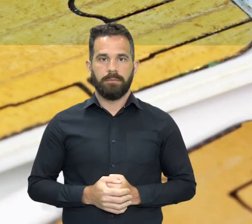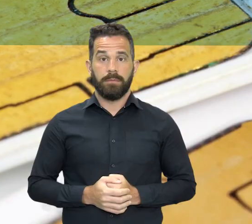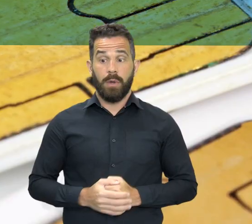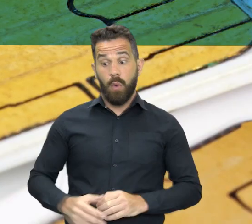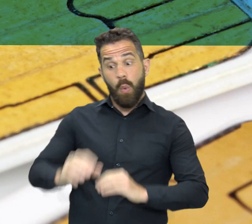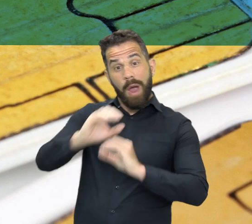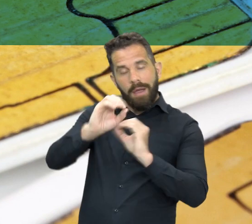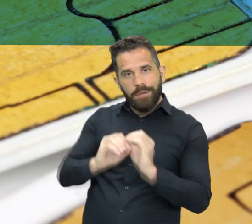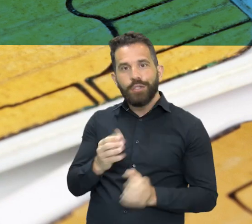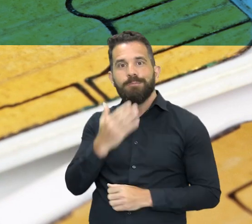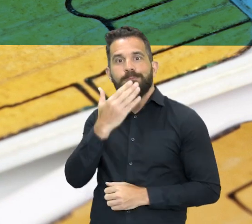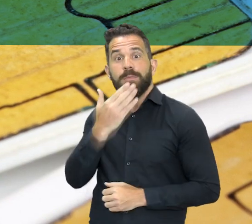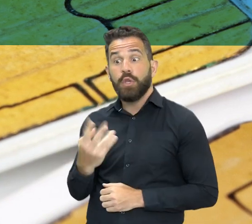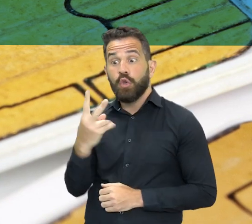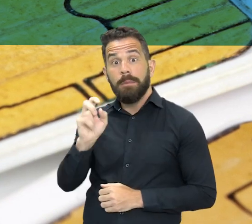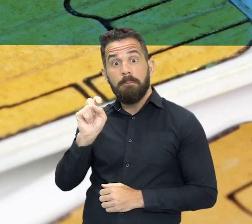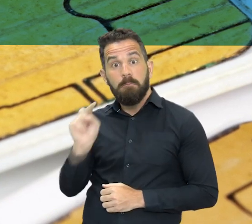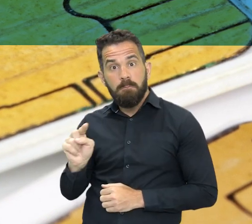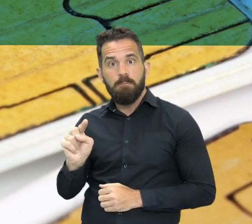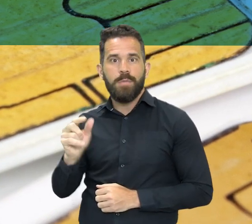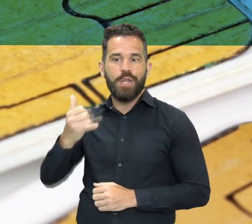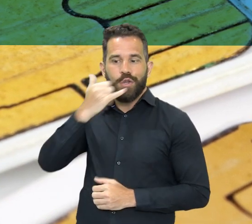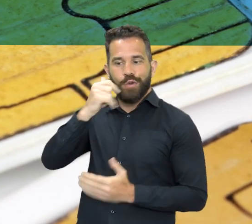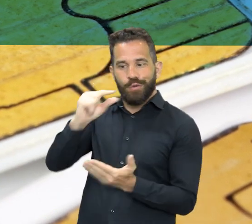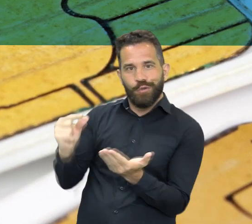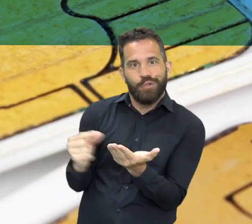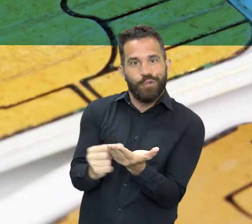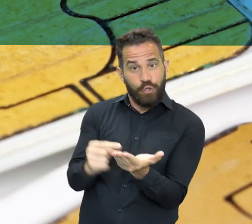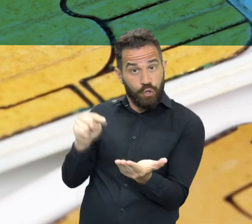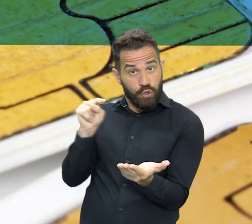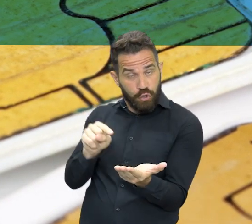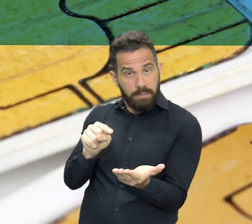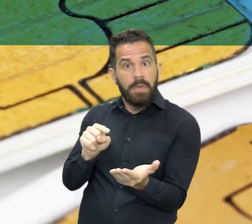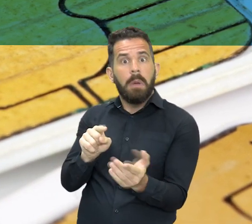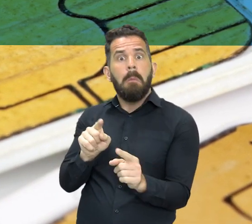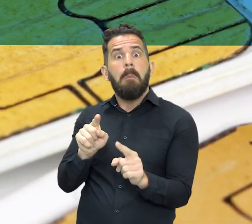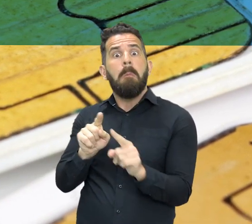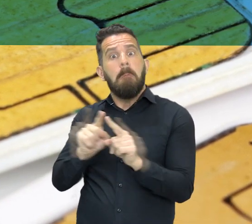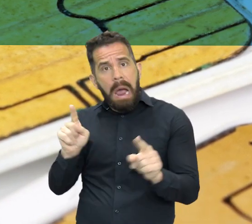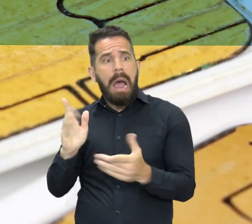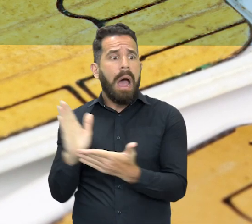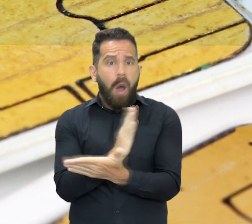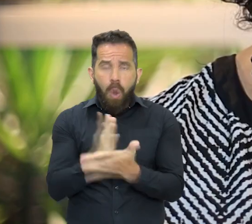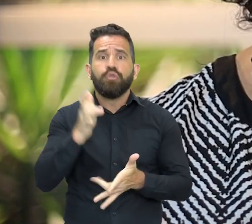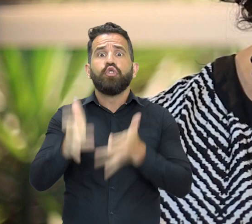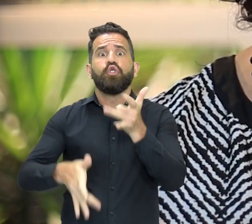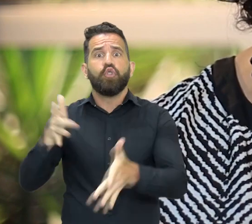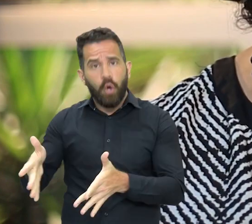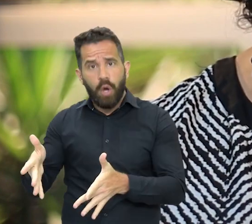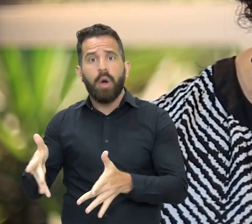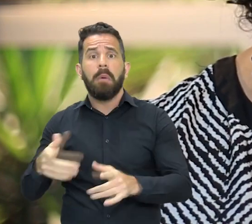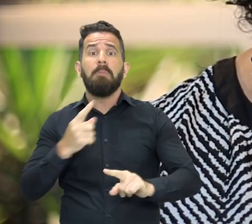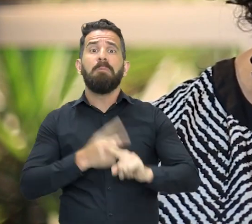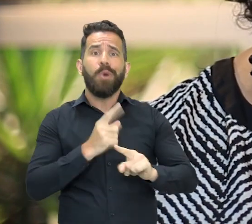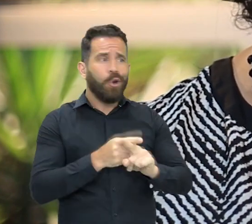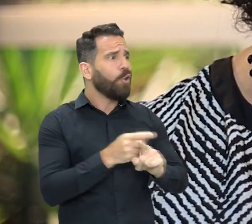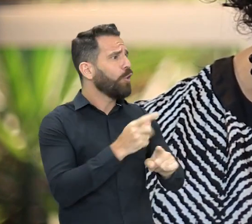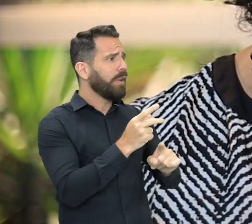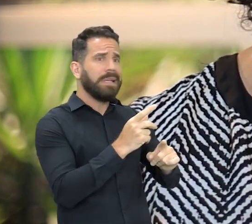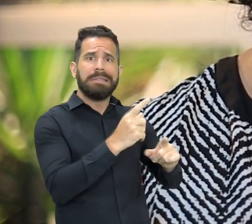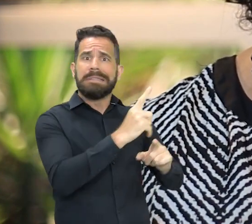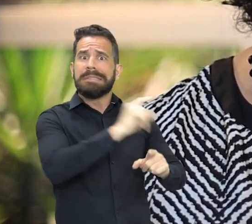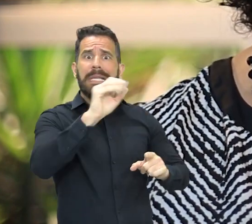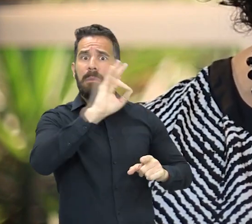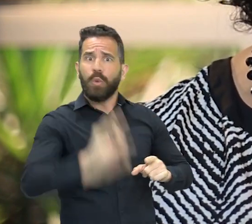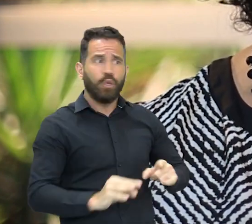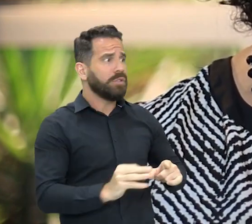solicitou 2.000 chips e esses chips eles sobraram. Na verdade, nós atendemos 100% de toda a demanda